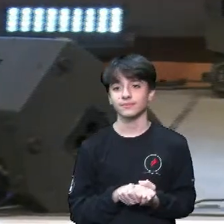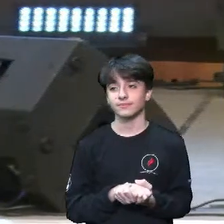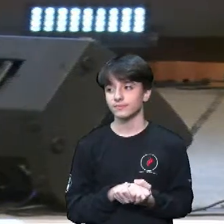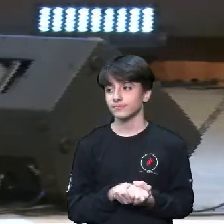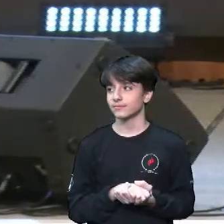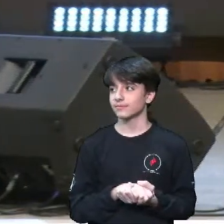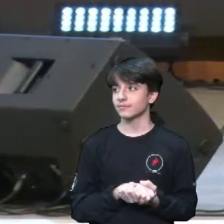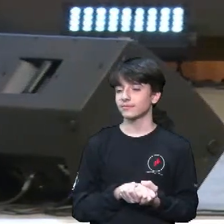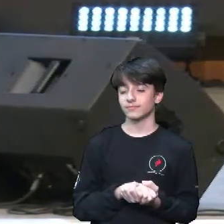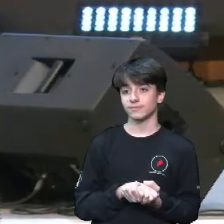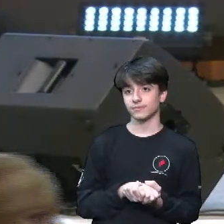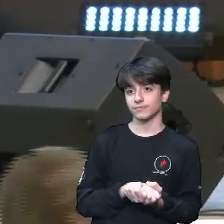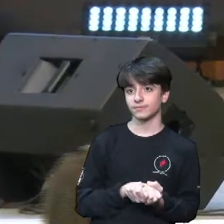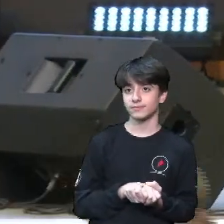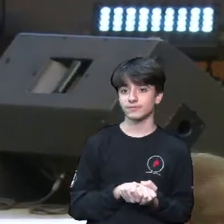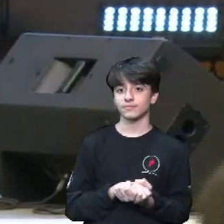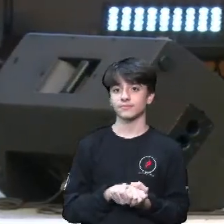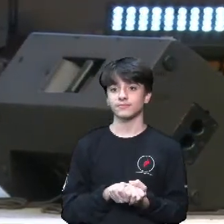Enquanto o pessoal está